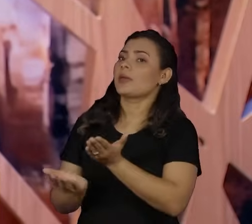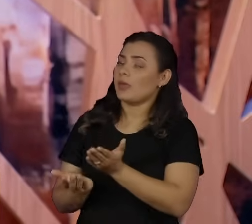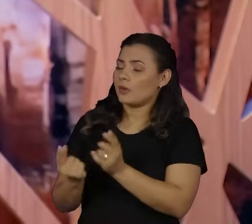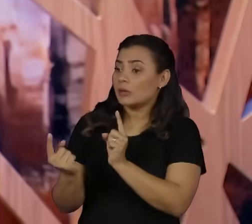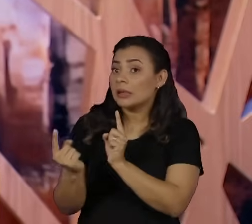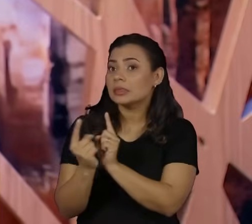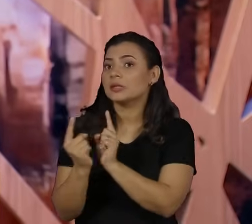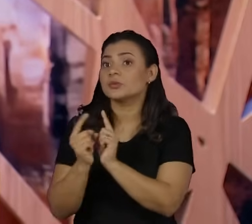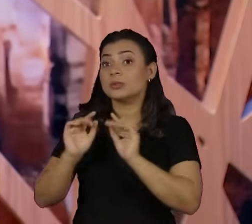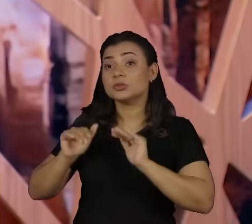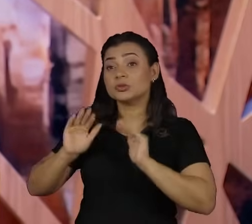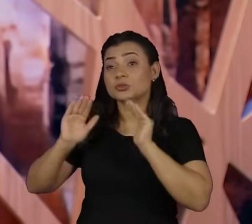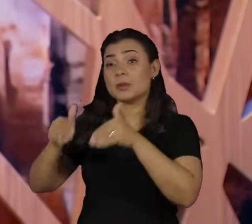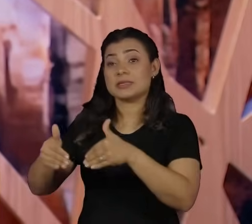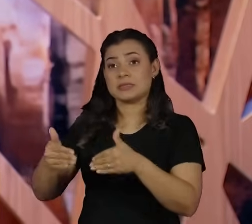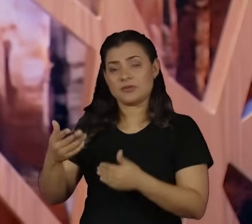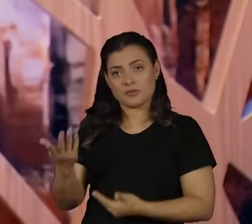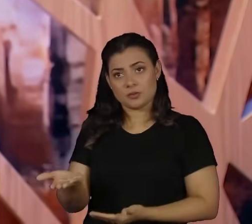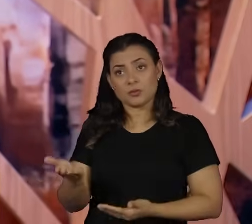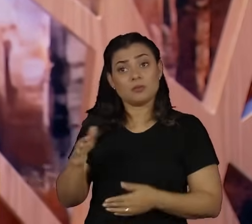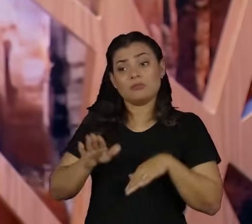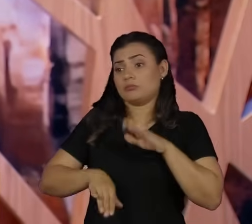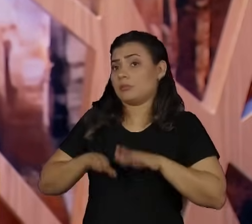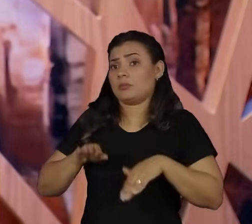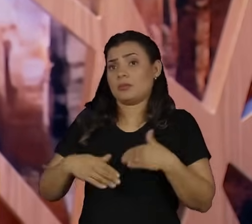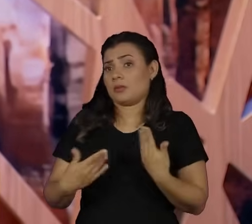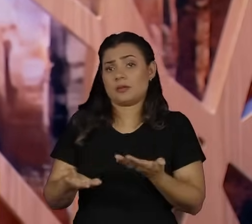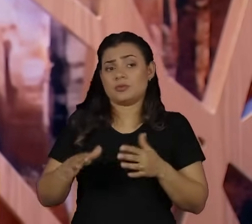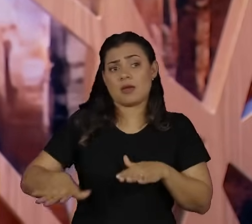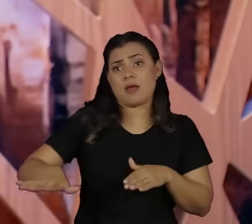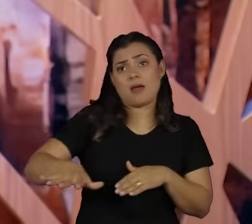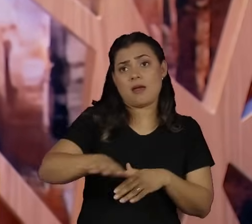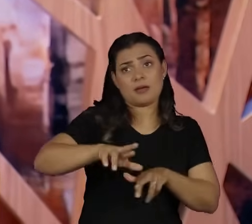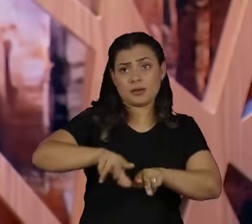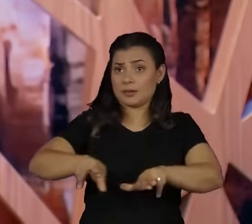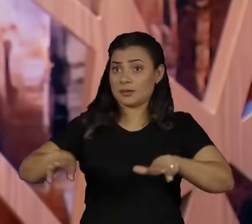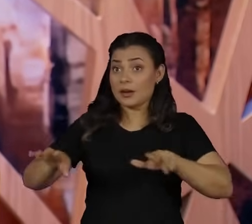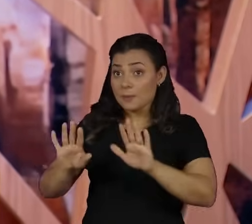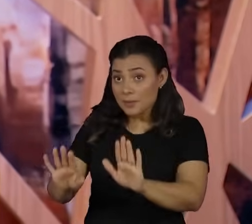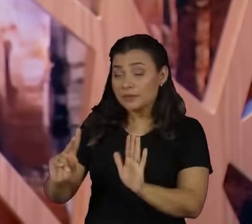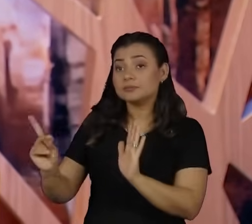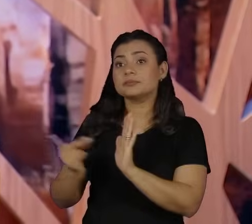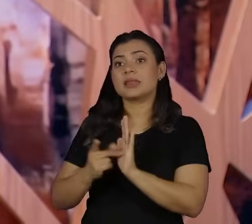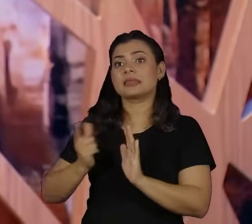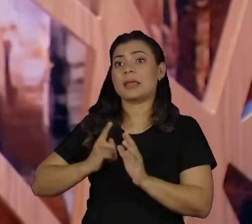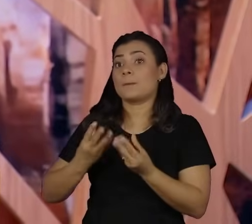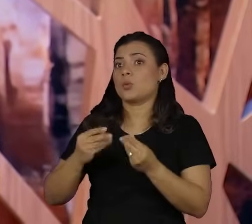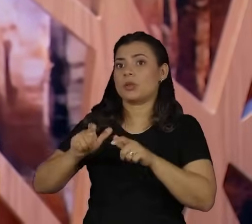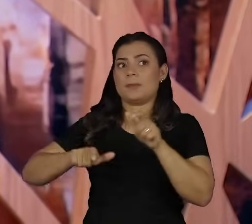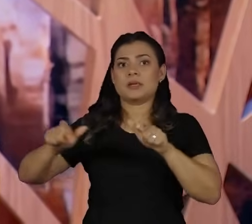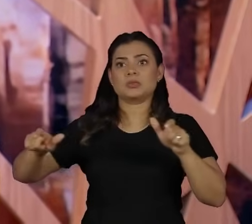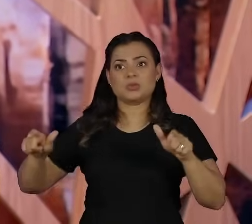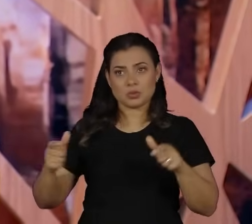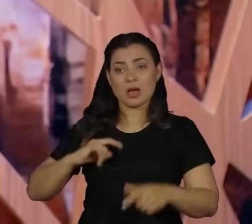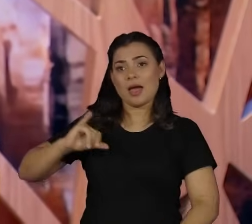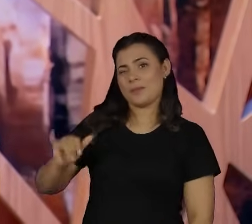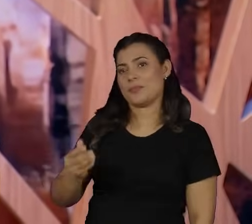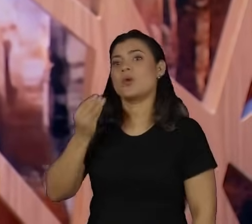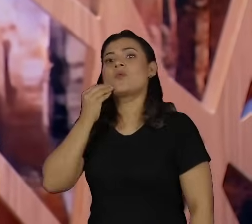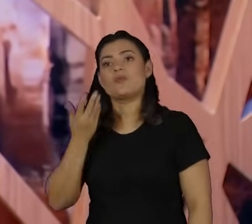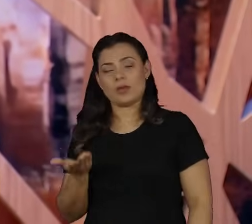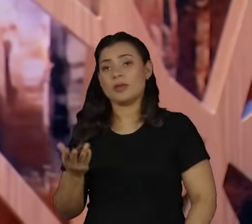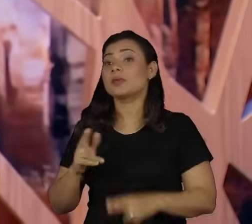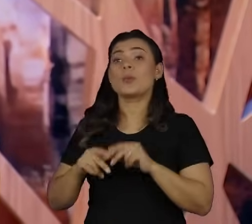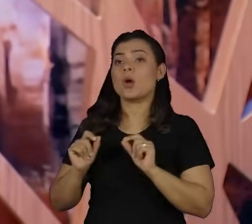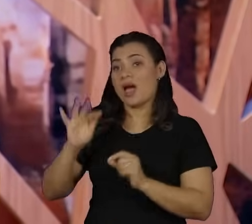consulta especializada, direta, independente da área que essa pessoa tiver, mas existem muitas pessoas que sim, se aproveitam dessa